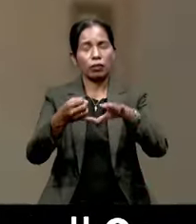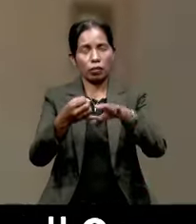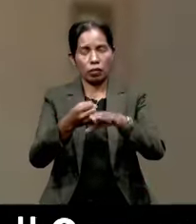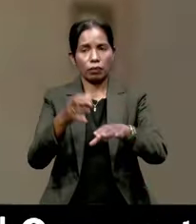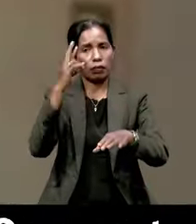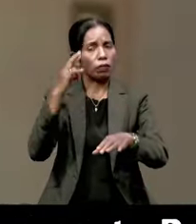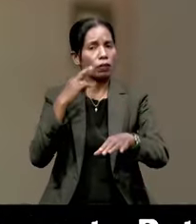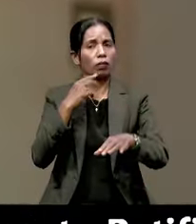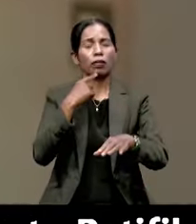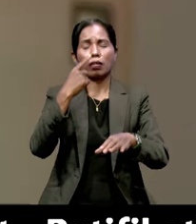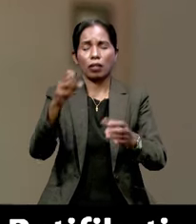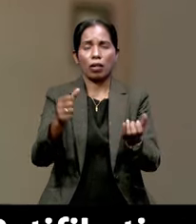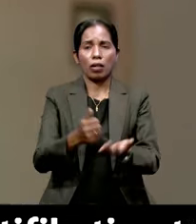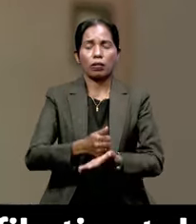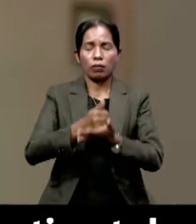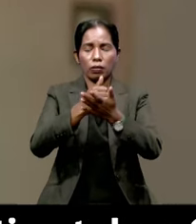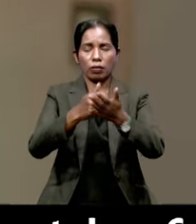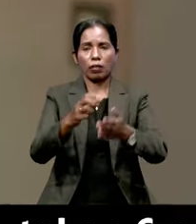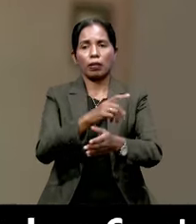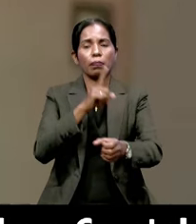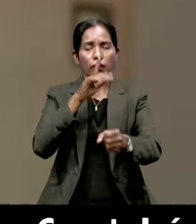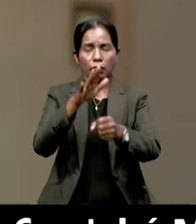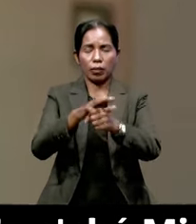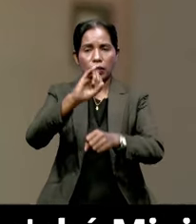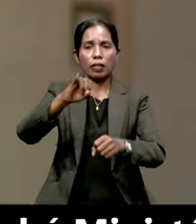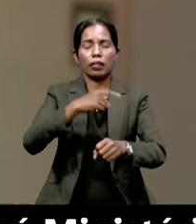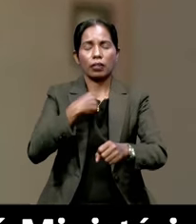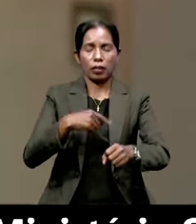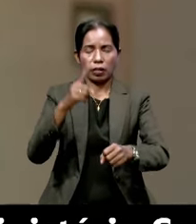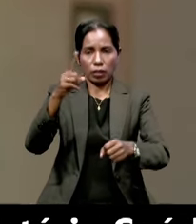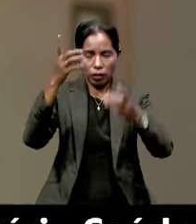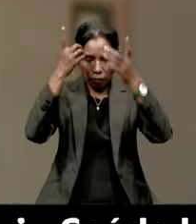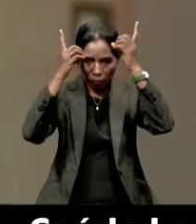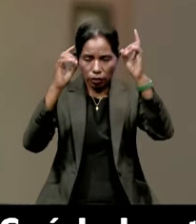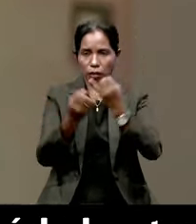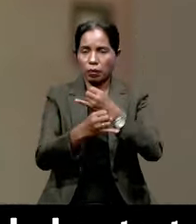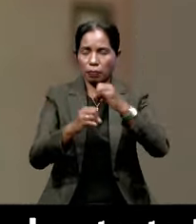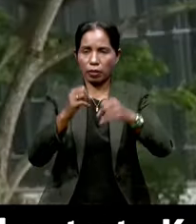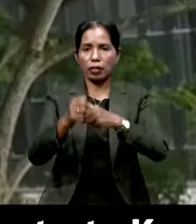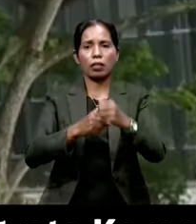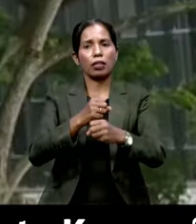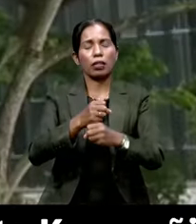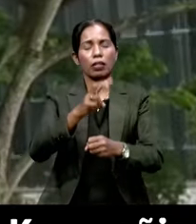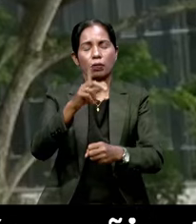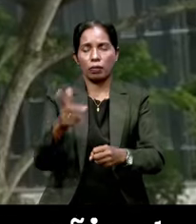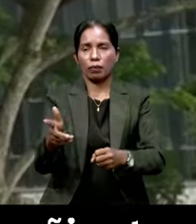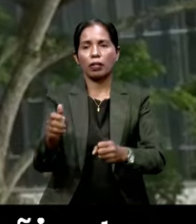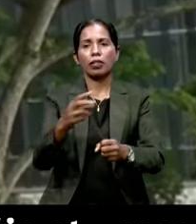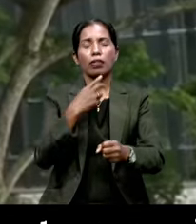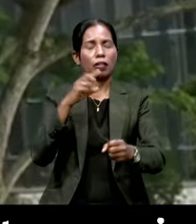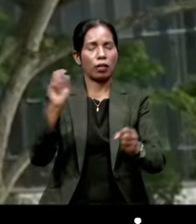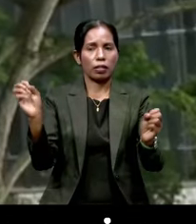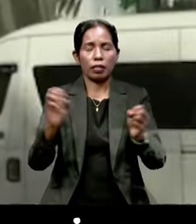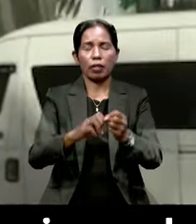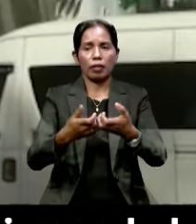apoio ao princípio China e de Moloch Timor-Leste declara a independência e atina Rihundua Rua no rejeita a ação